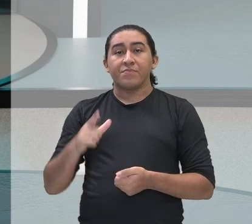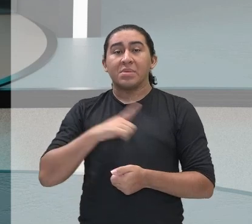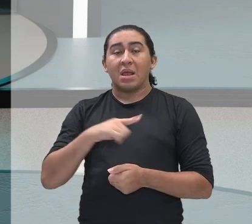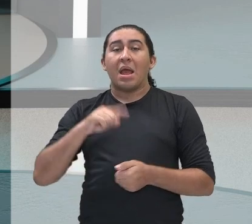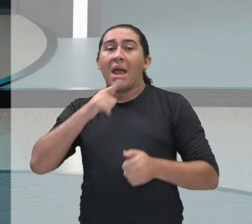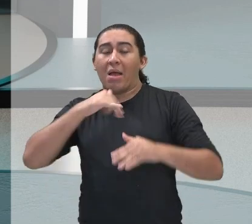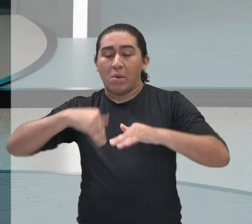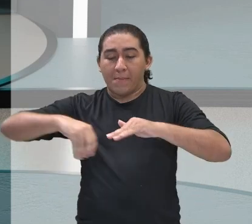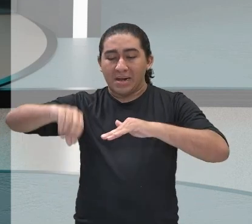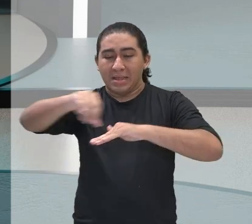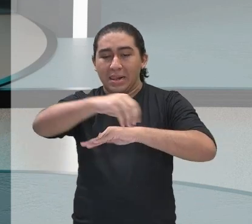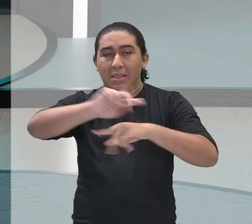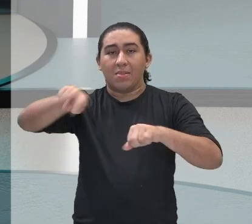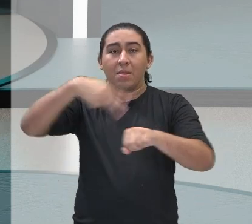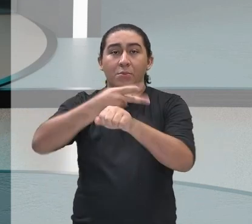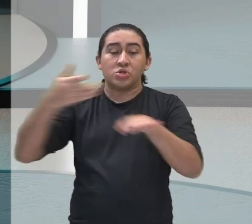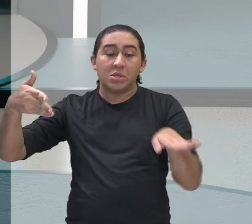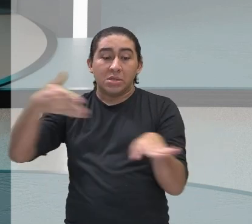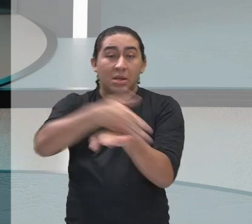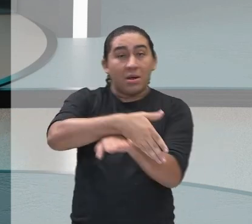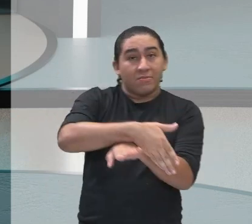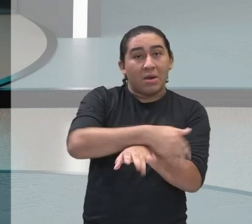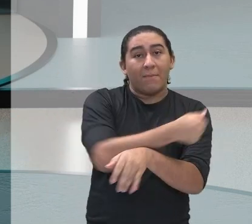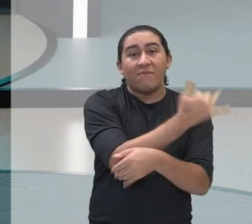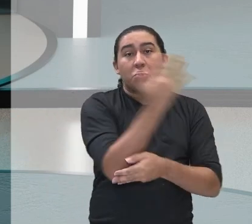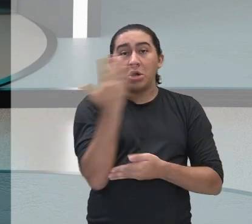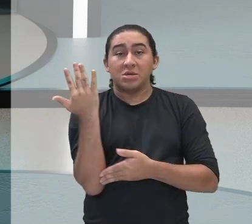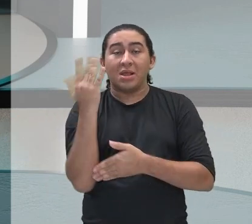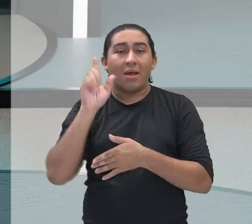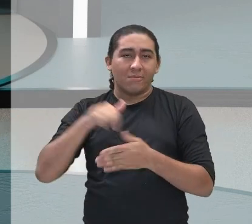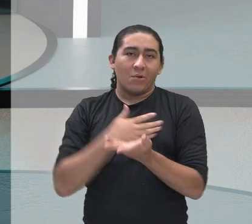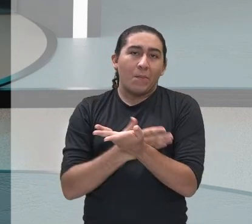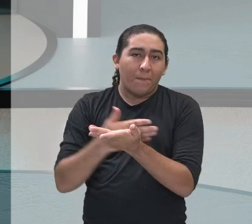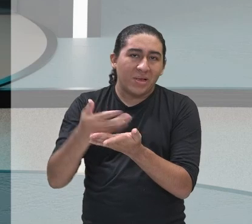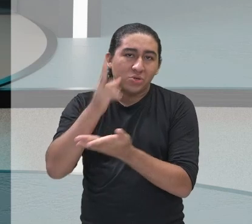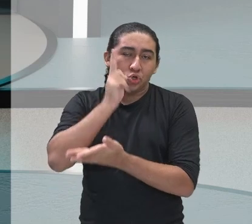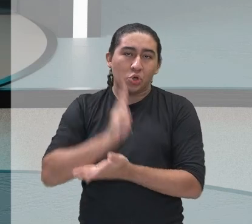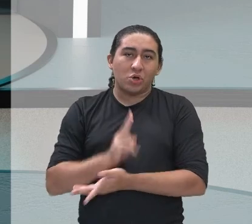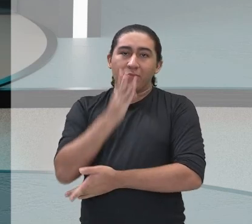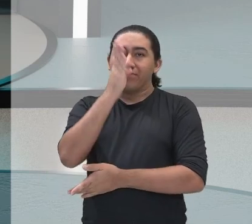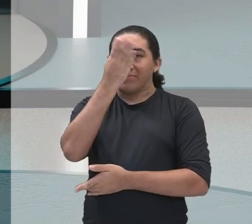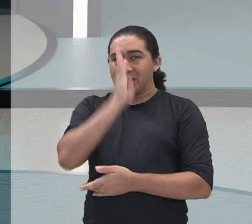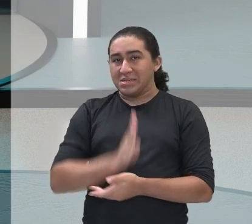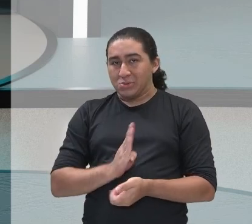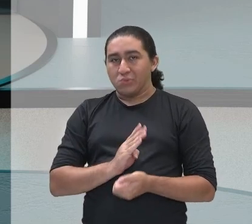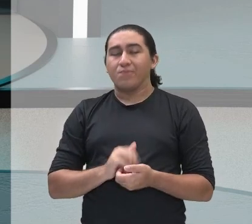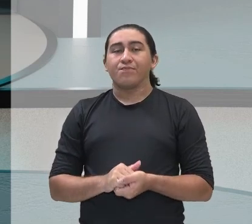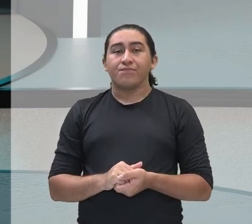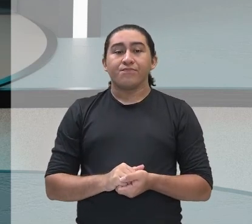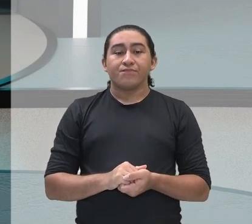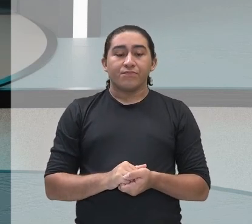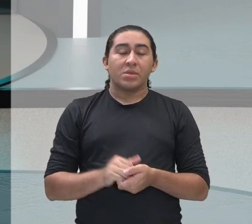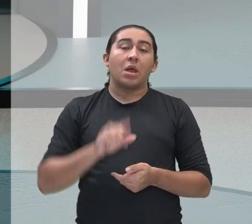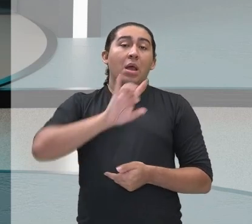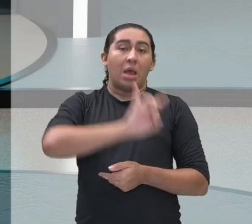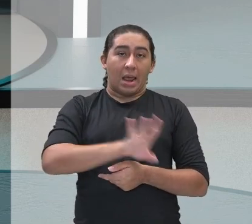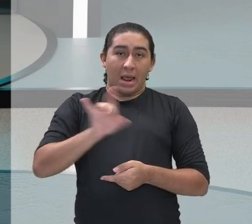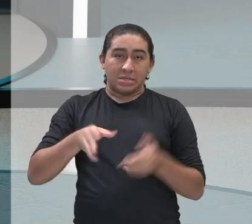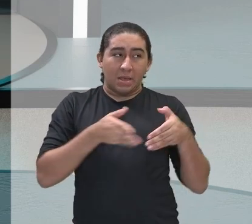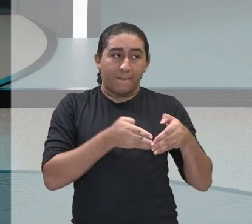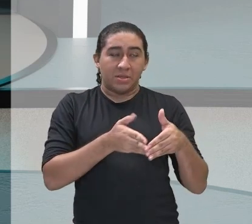depois invadiram. E aí é que entra a história do Brasil, né? Então, cada capitania tinha